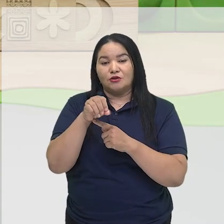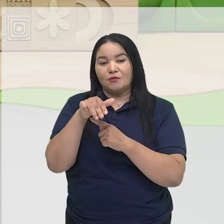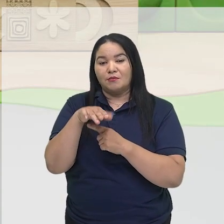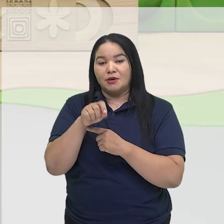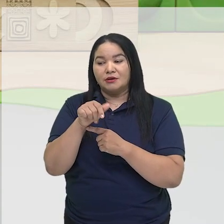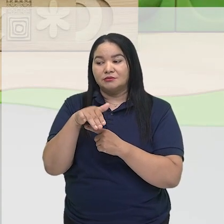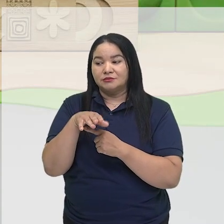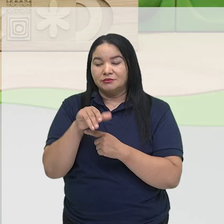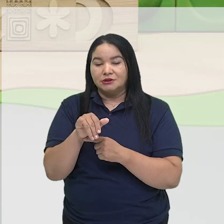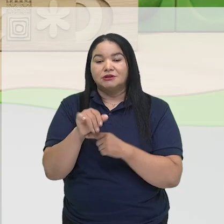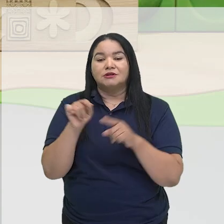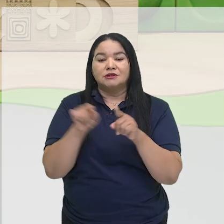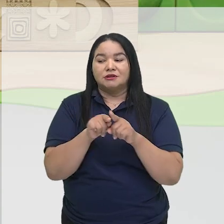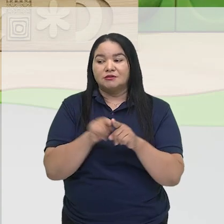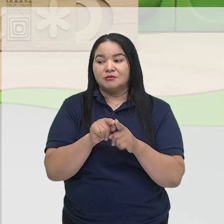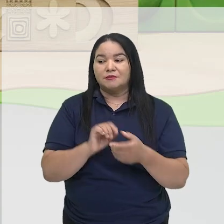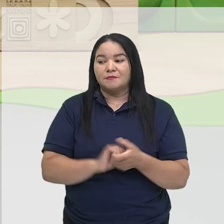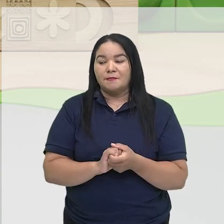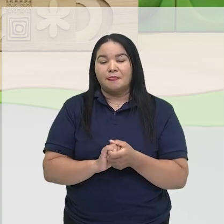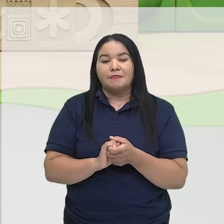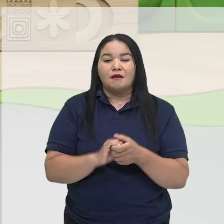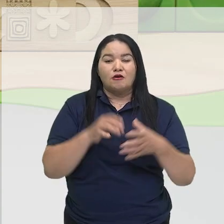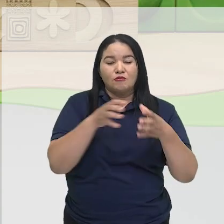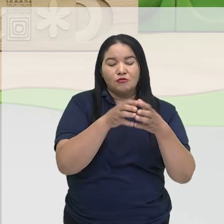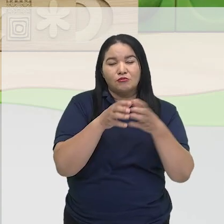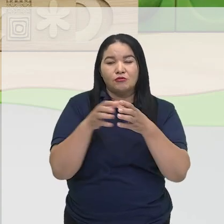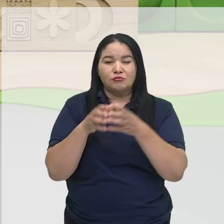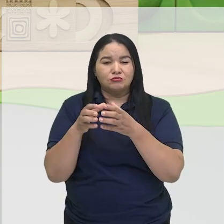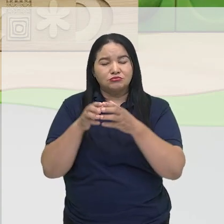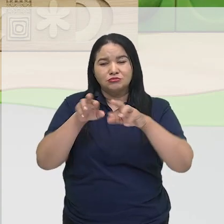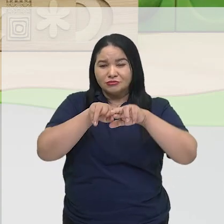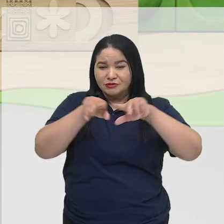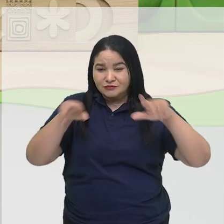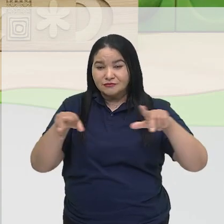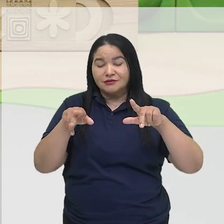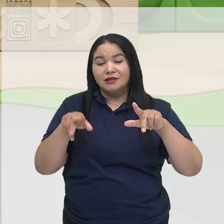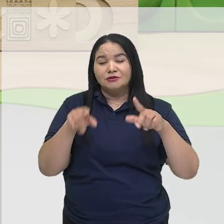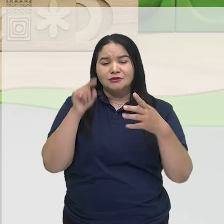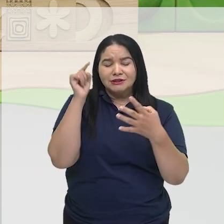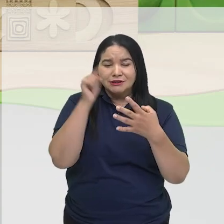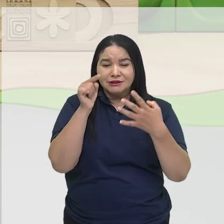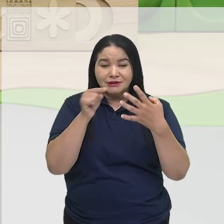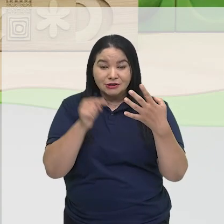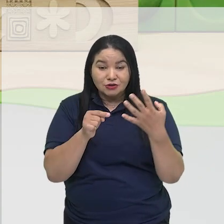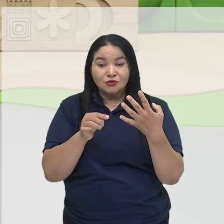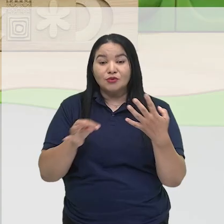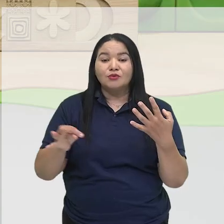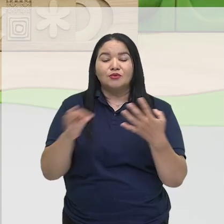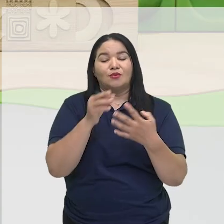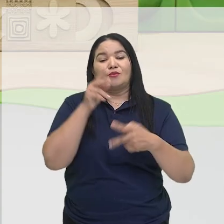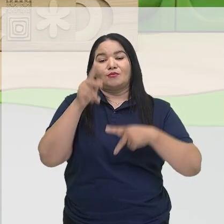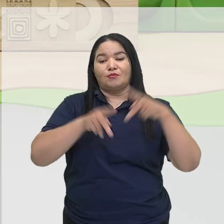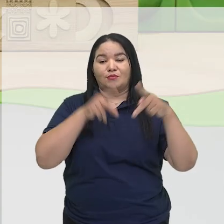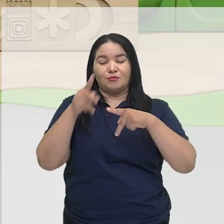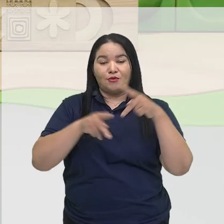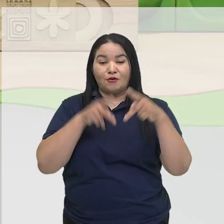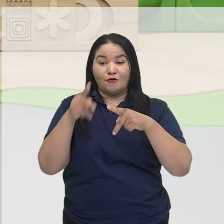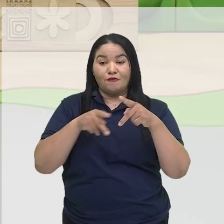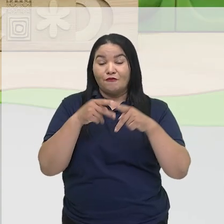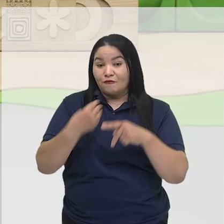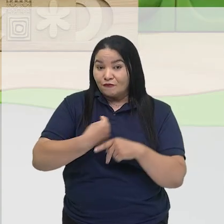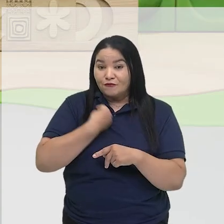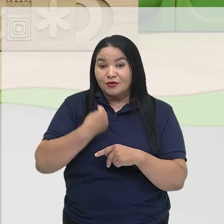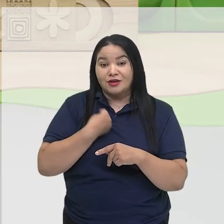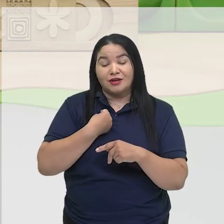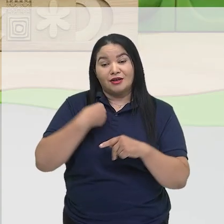os Munduruku, os tucanos, os Saterê, Maué e os demais povos que habitam a